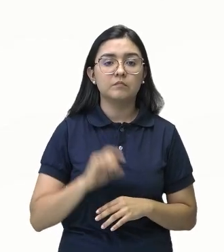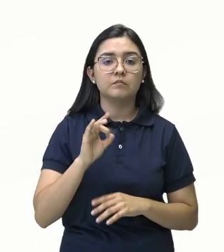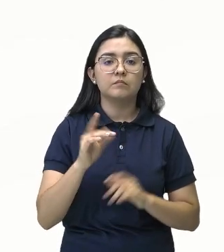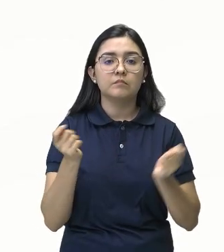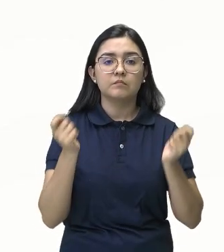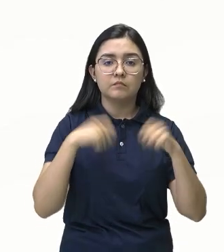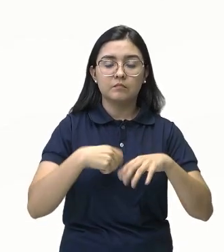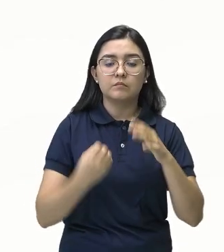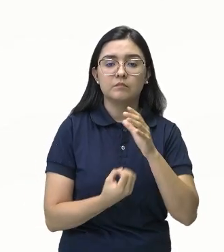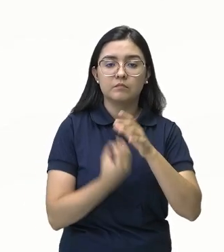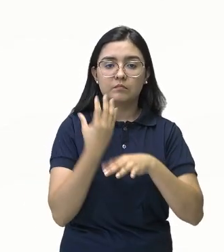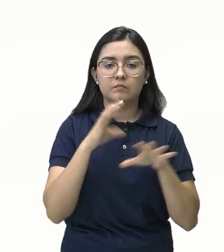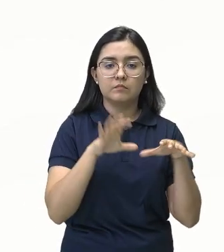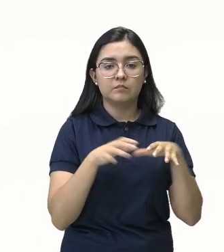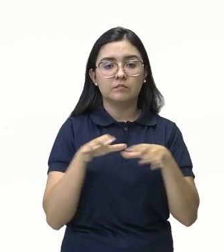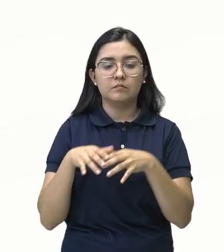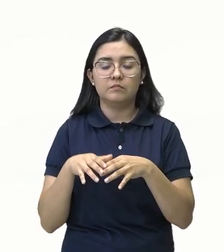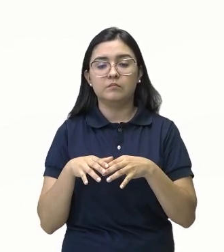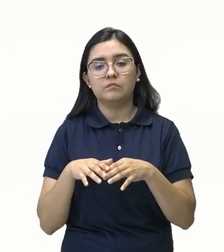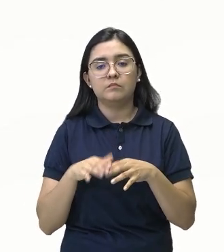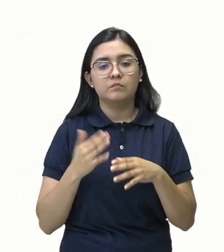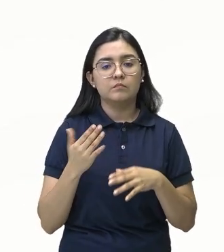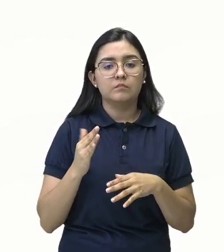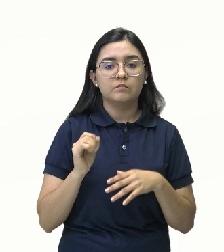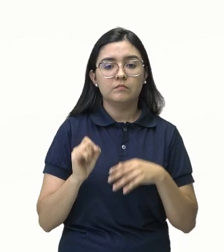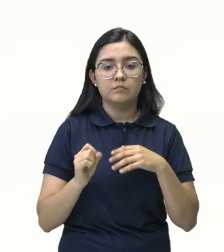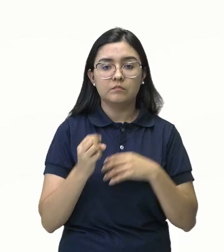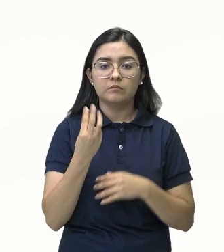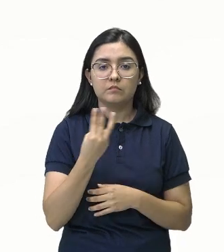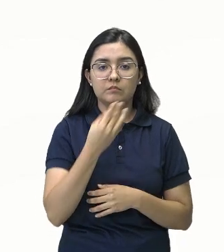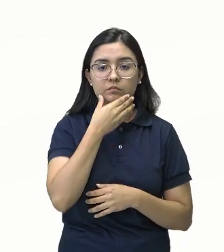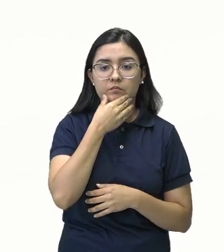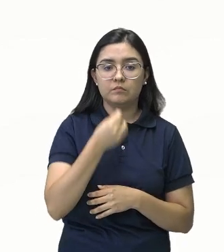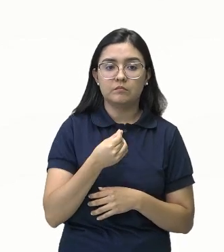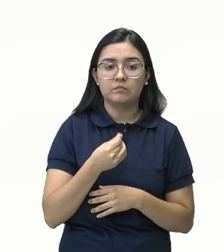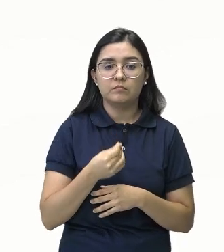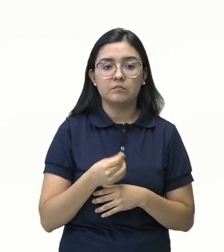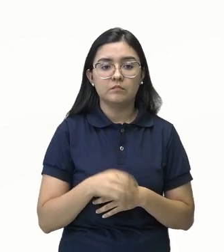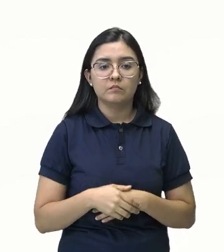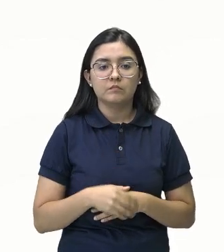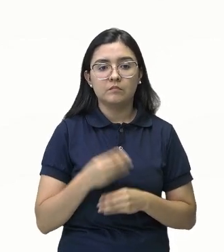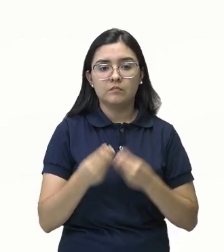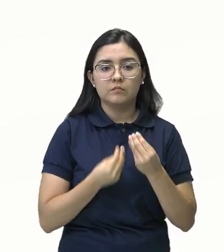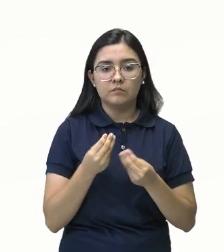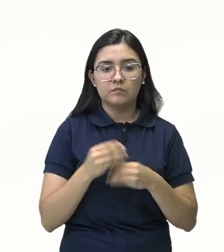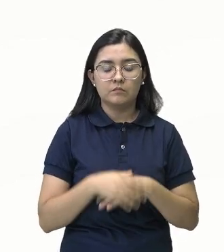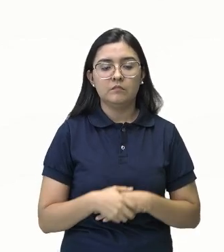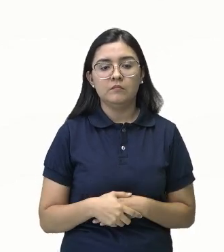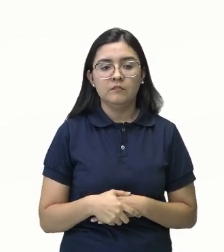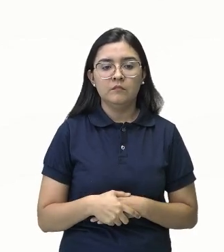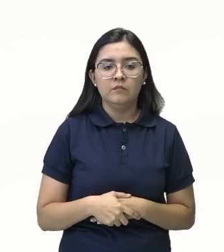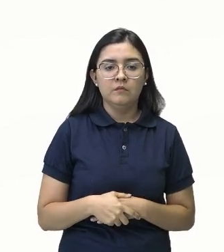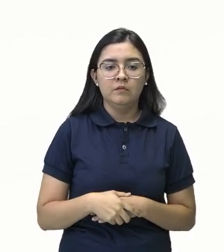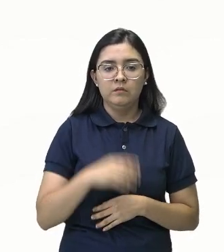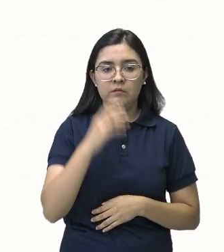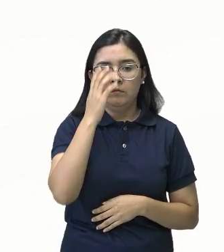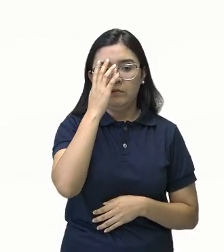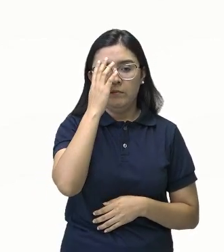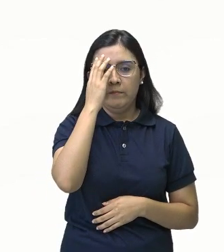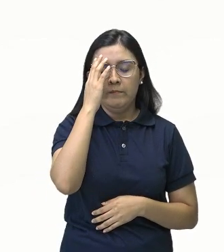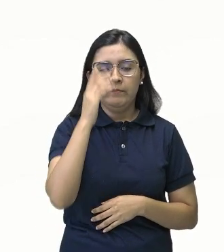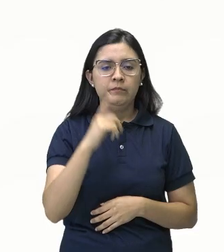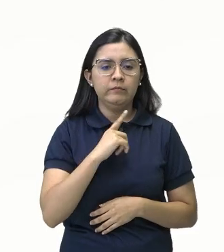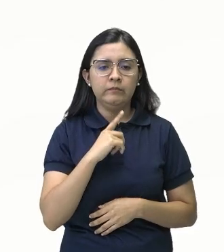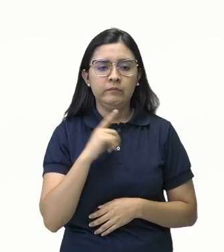possível formar comissões com pelo menos 3 homens da seguinte forma. Ou